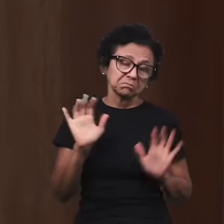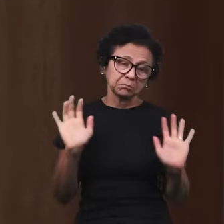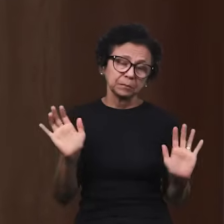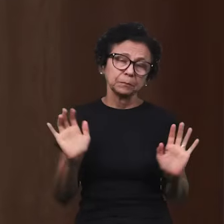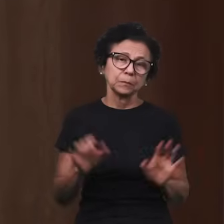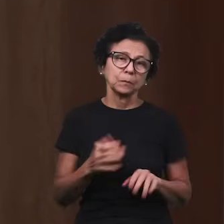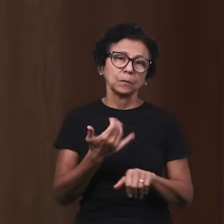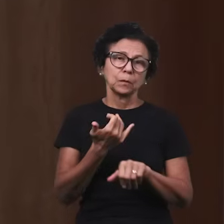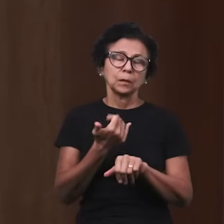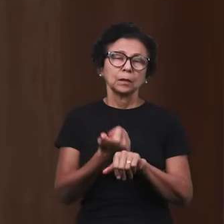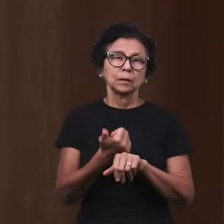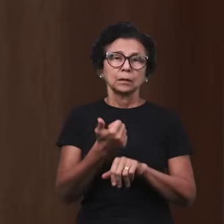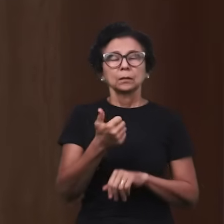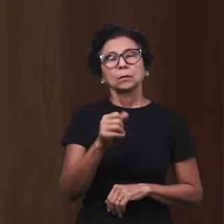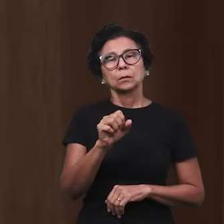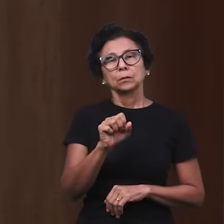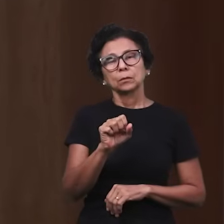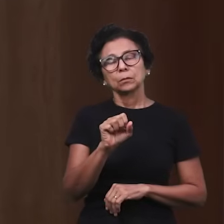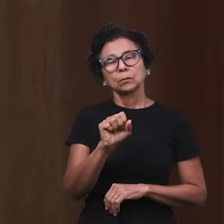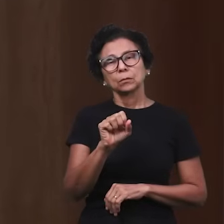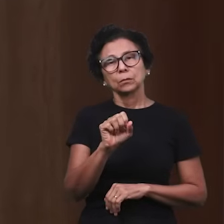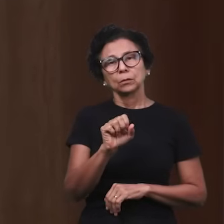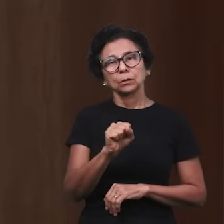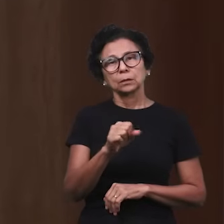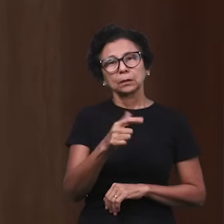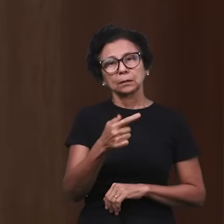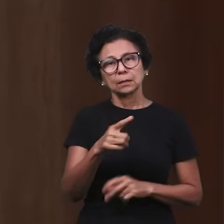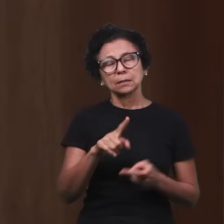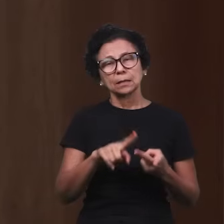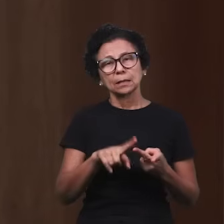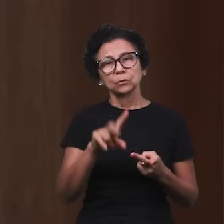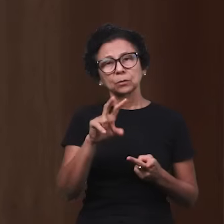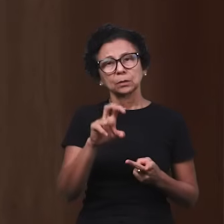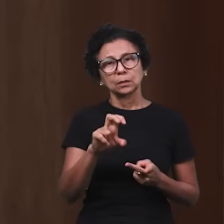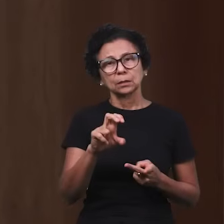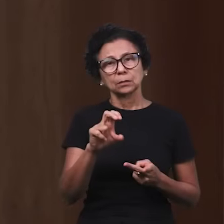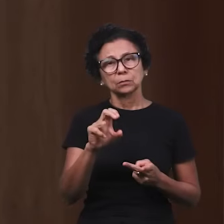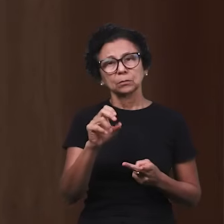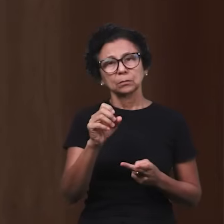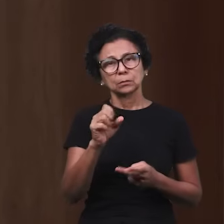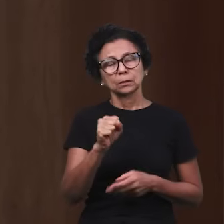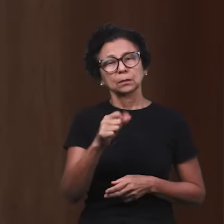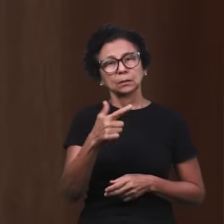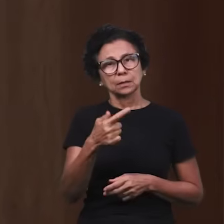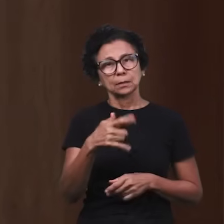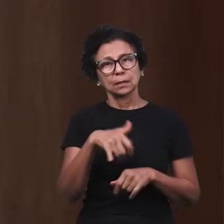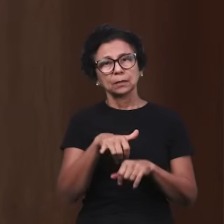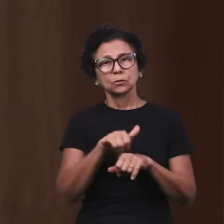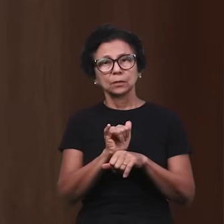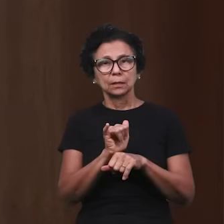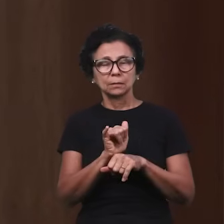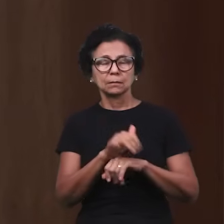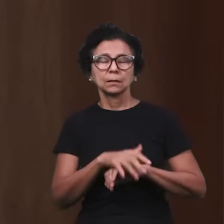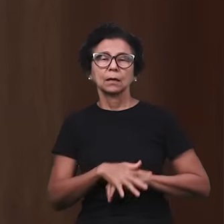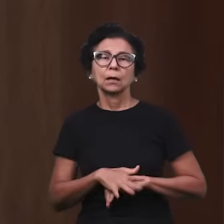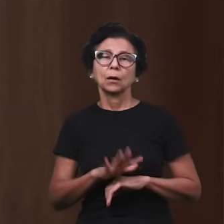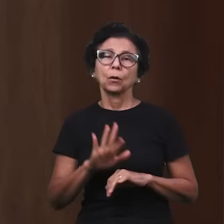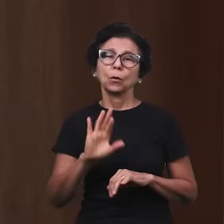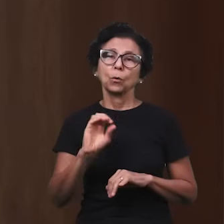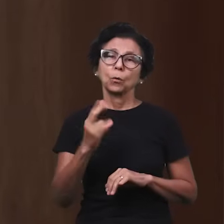nos canais 87, 587 da Sky, ou ainda nas nossas plataformas no